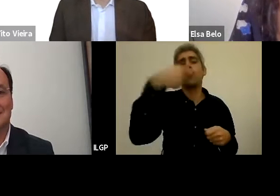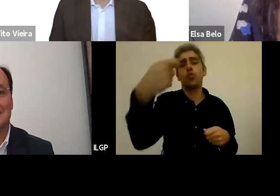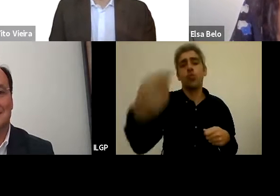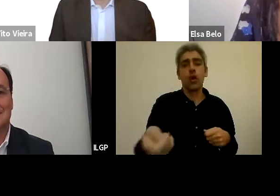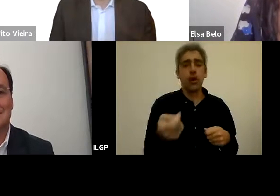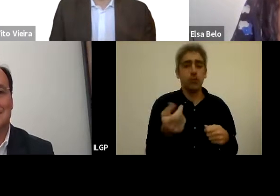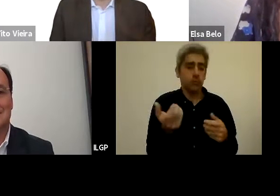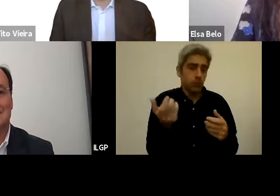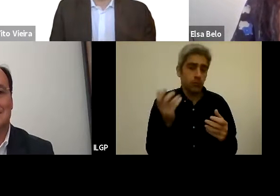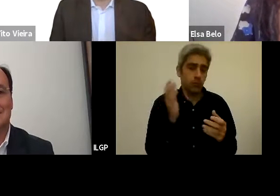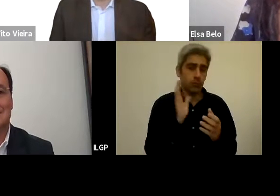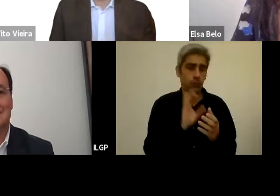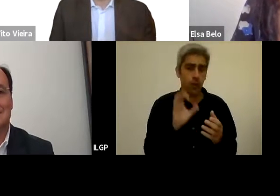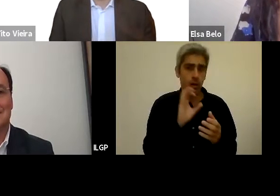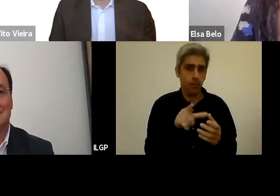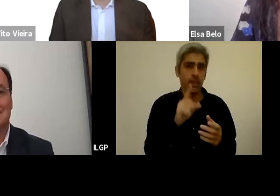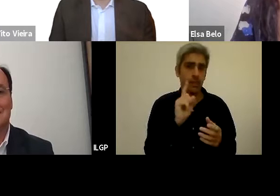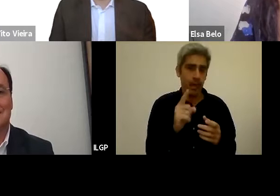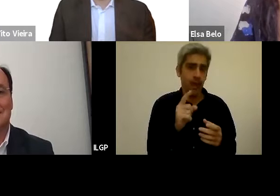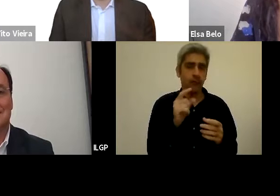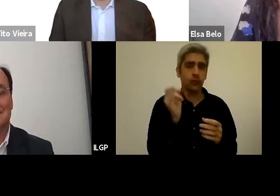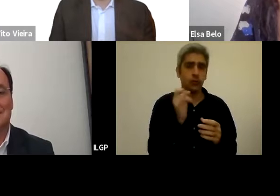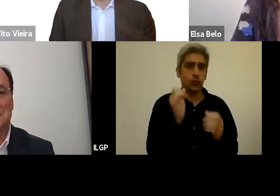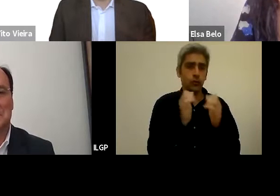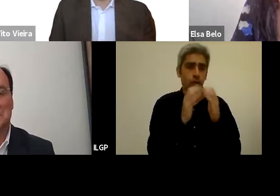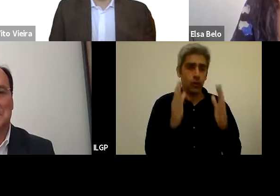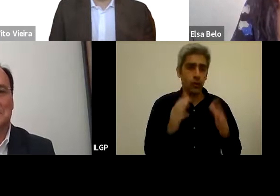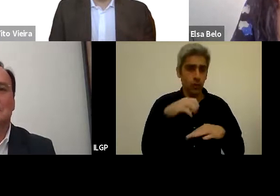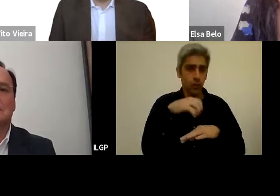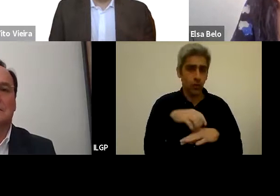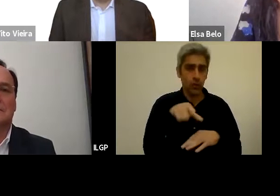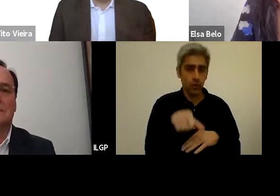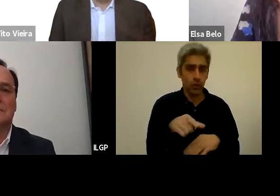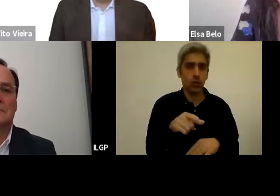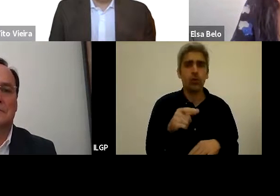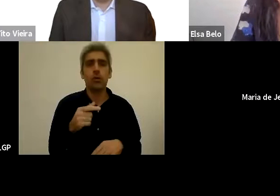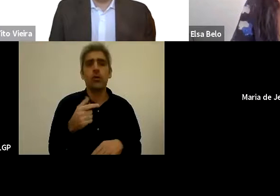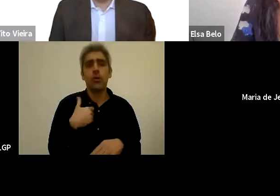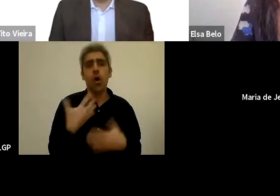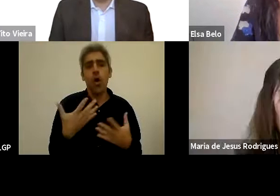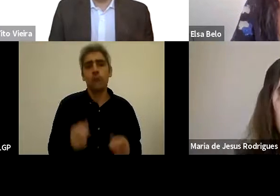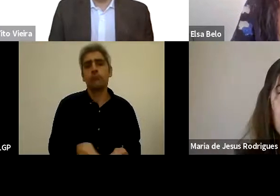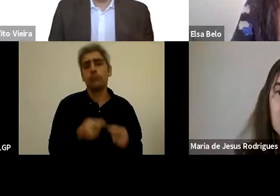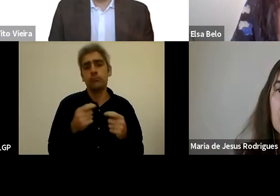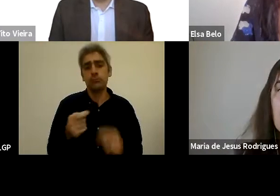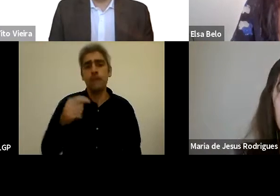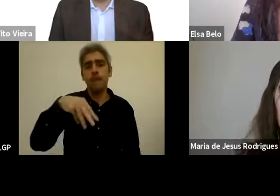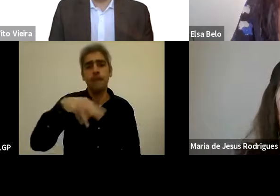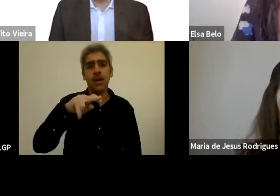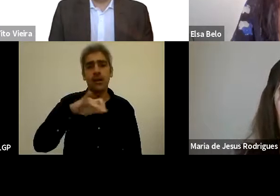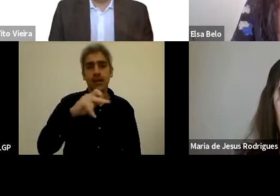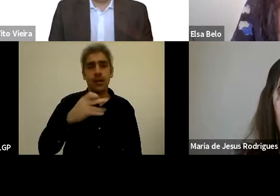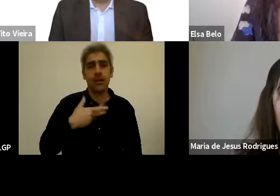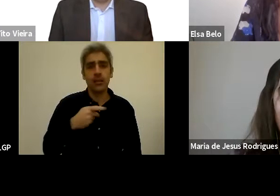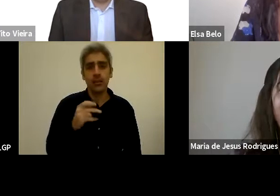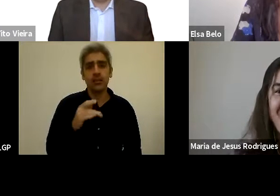que algumas devem ser mesmo institucionalizadas nos nossos organismos. Passo a palavra à Maria de Jesus, que entretanto